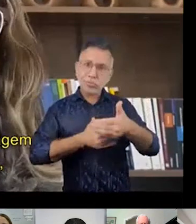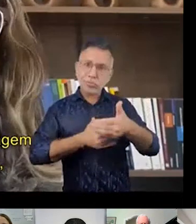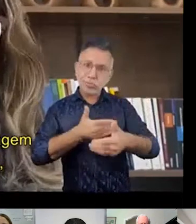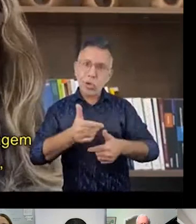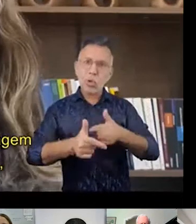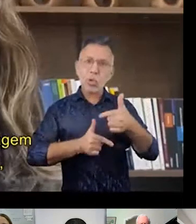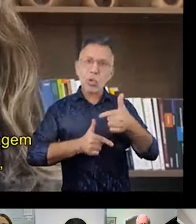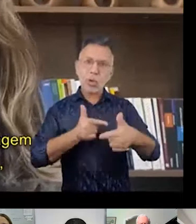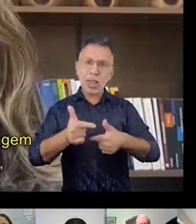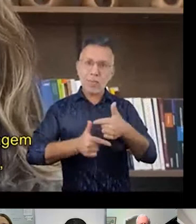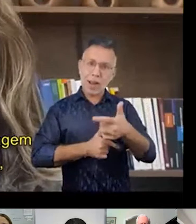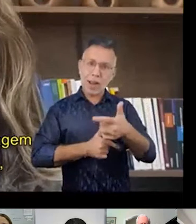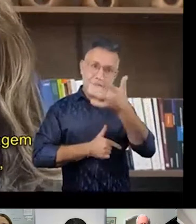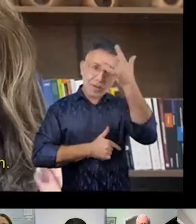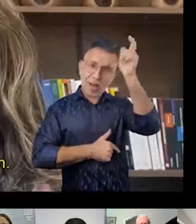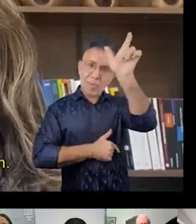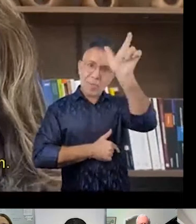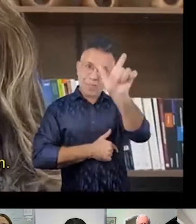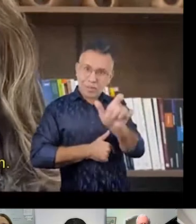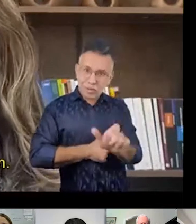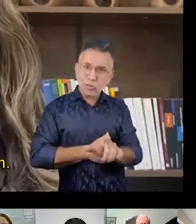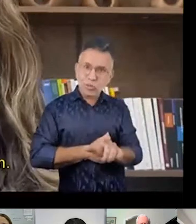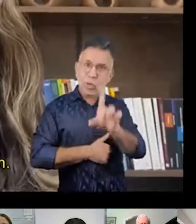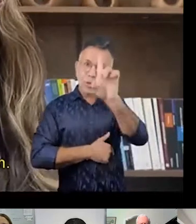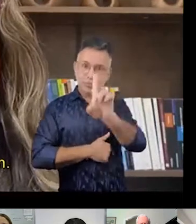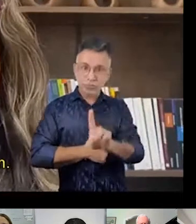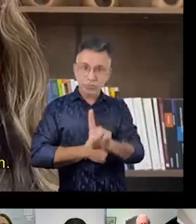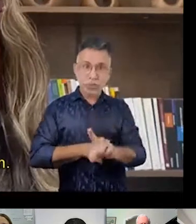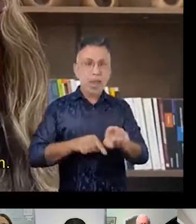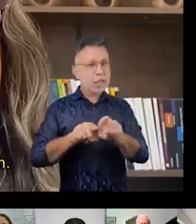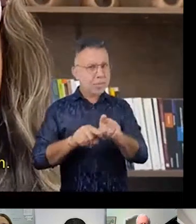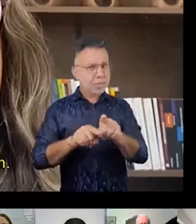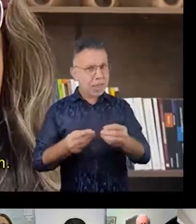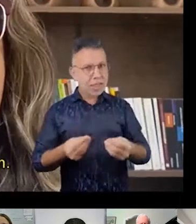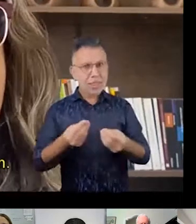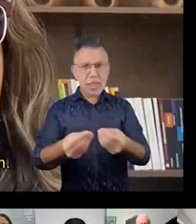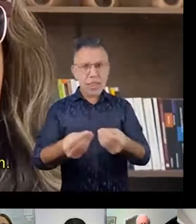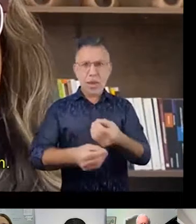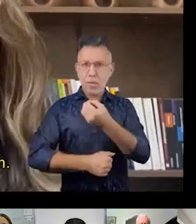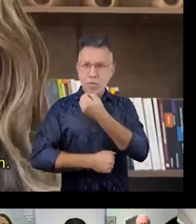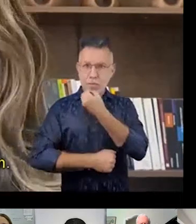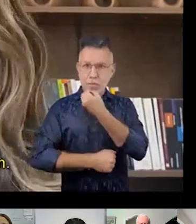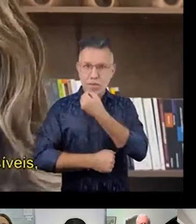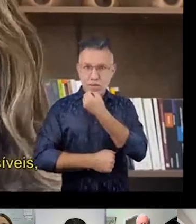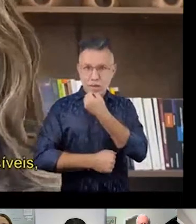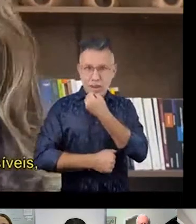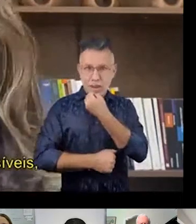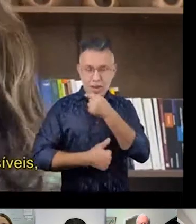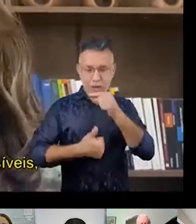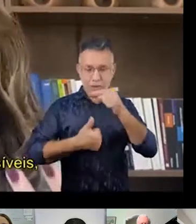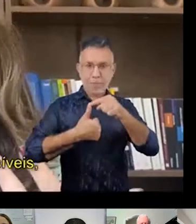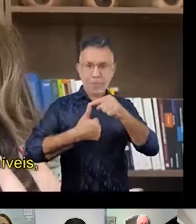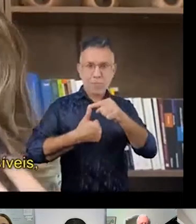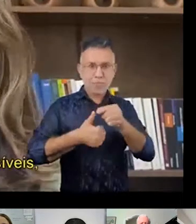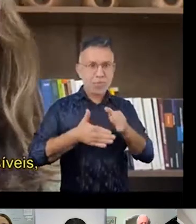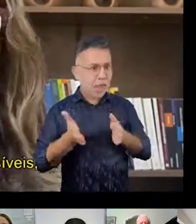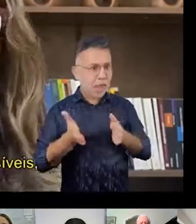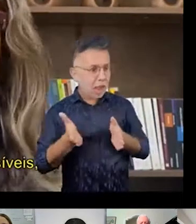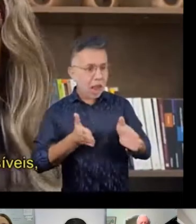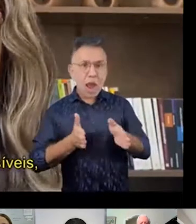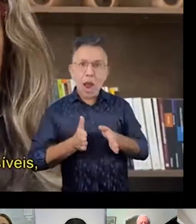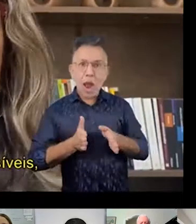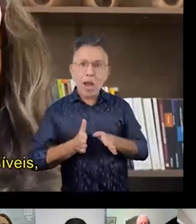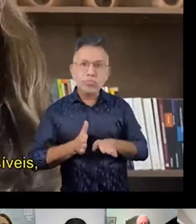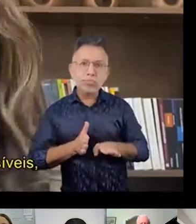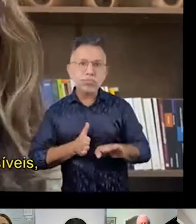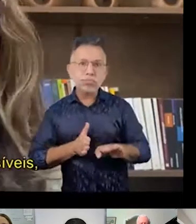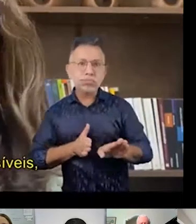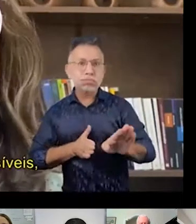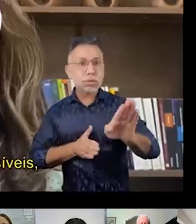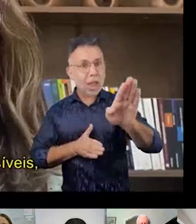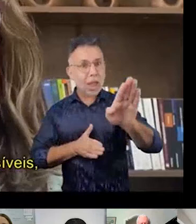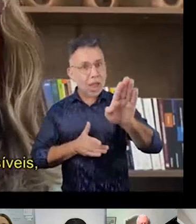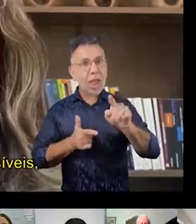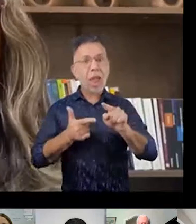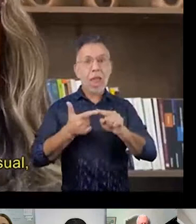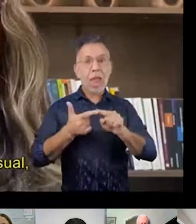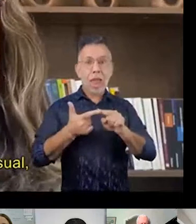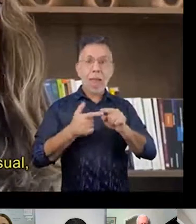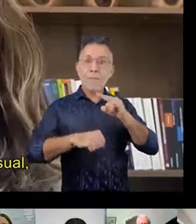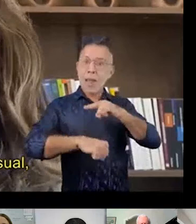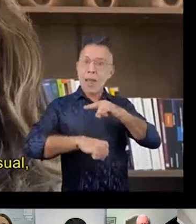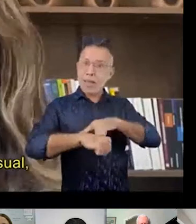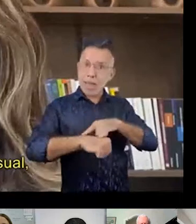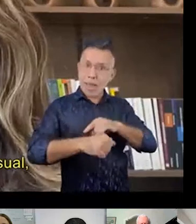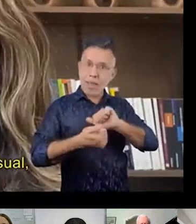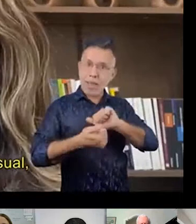do trabalhador deficiente, mas também as viabilizem, como dispor de rotas